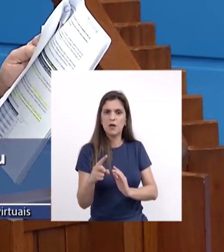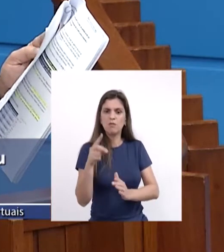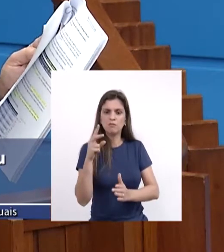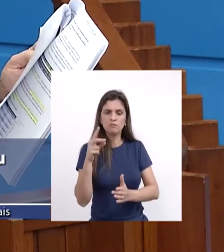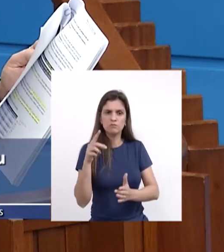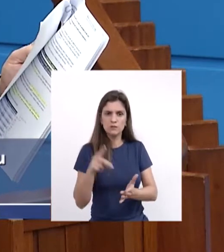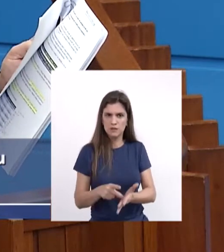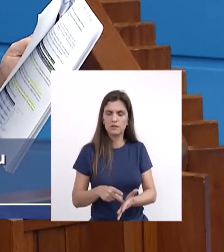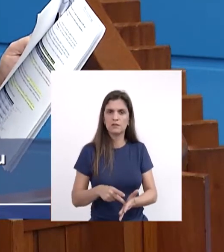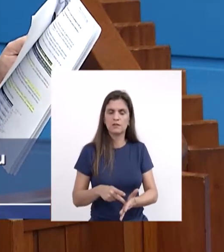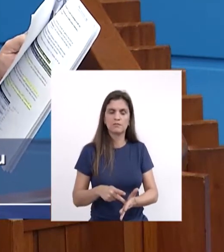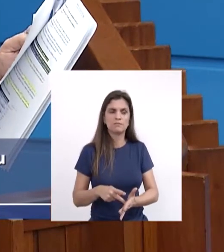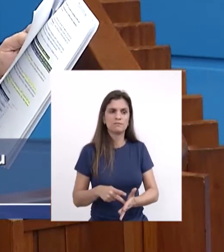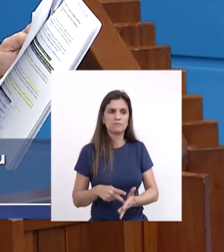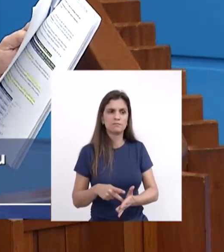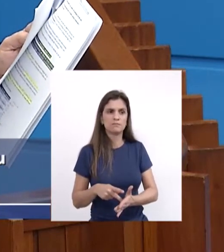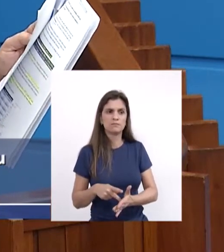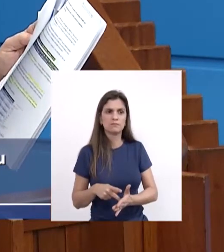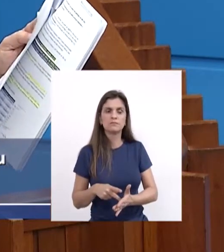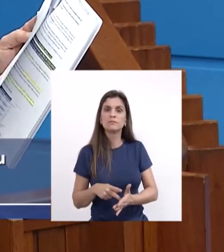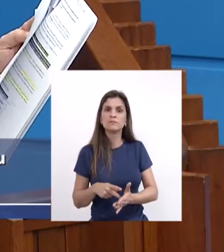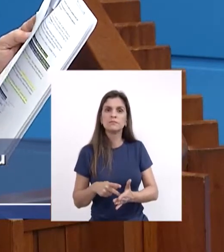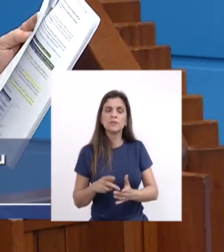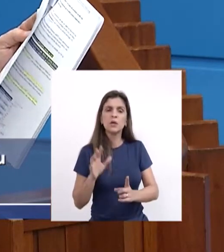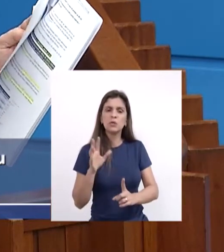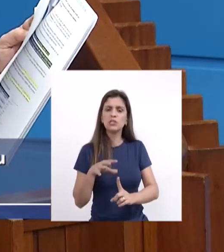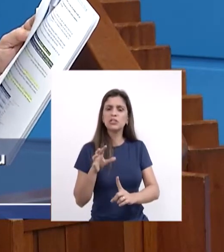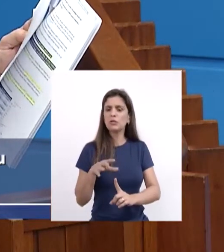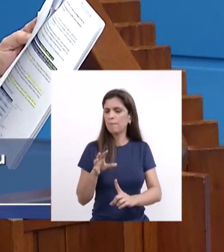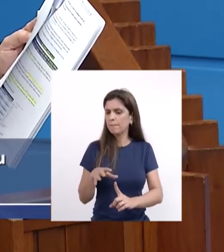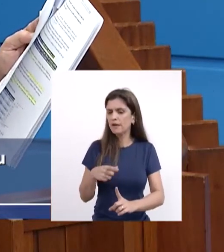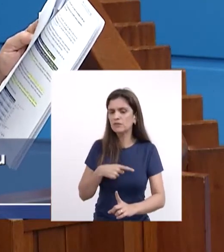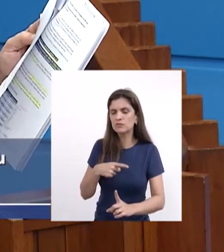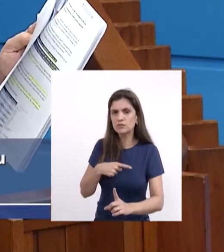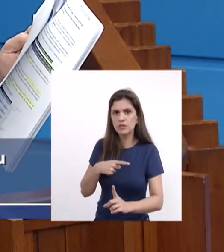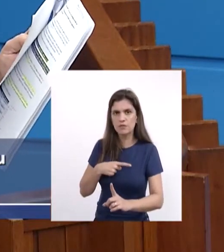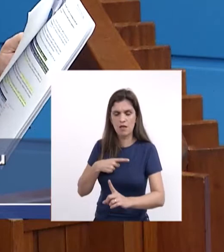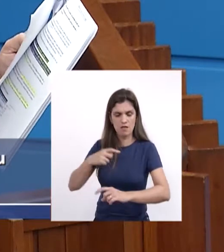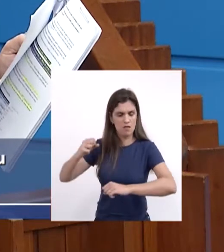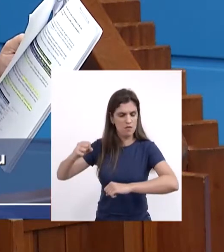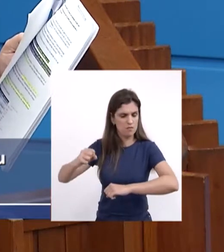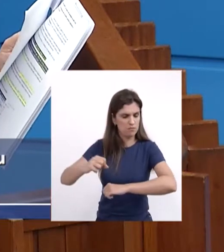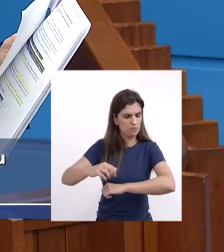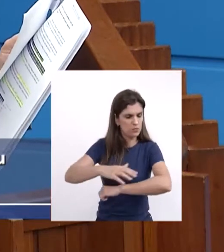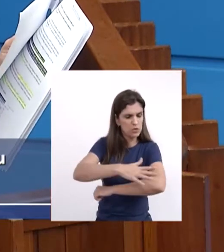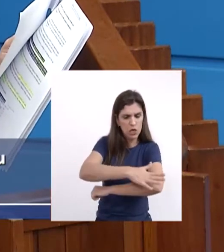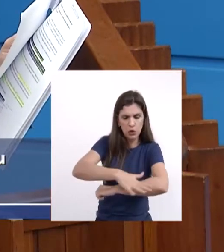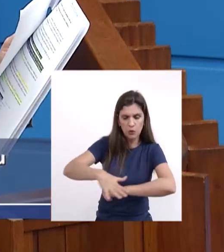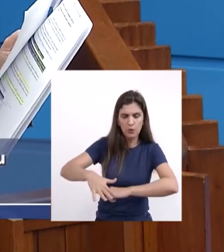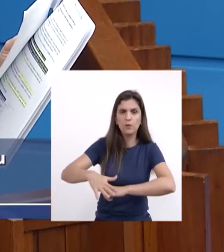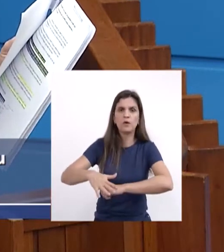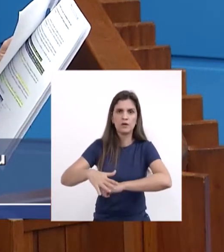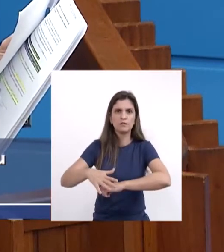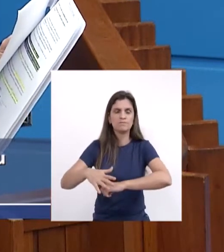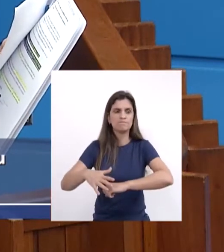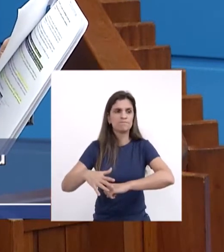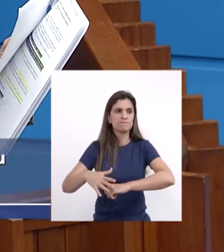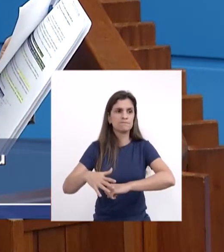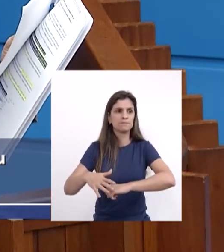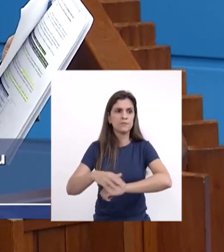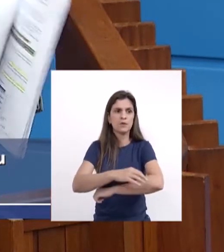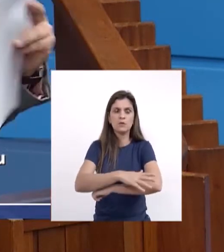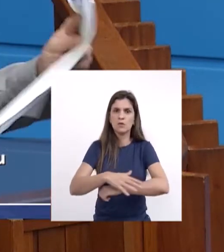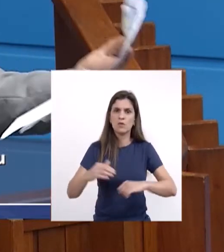efetivo dimensionamento dos reais impactos negativos no pavimento causados pelo aumento dos limites